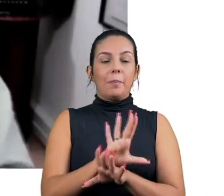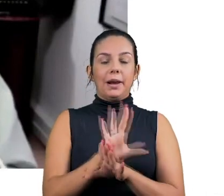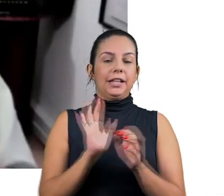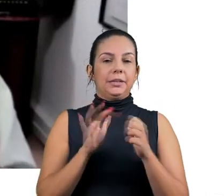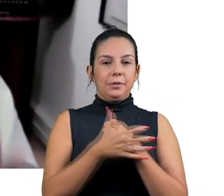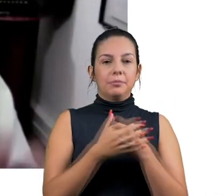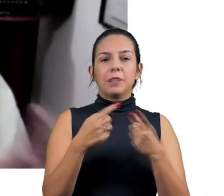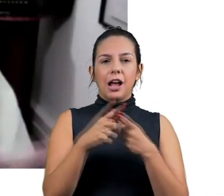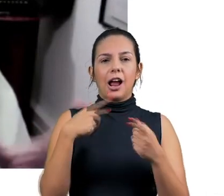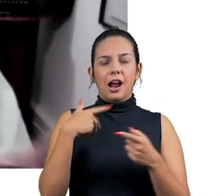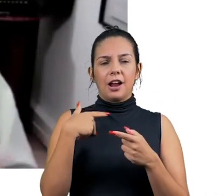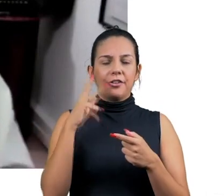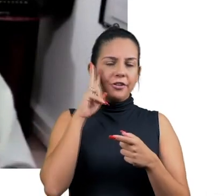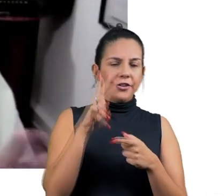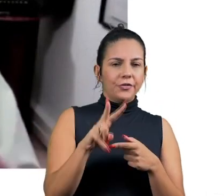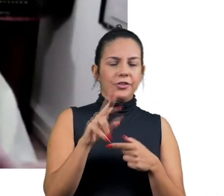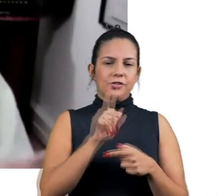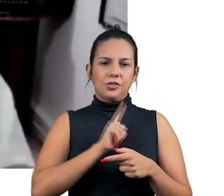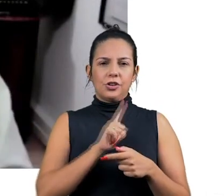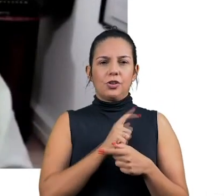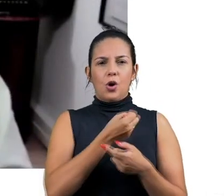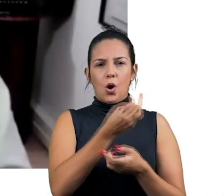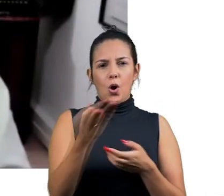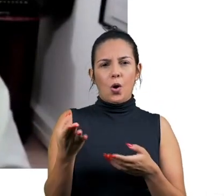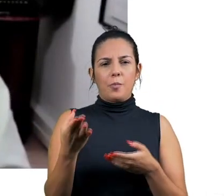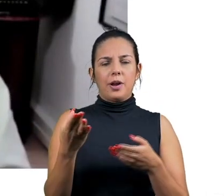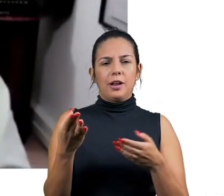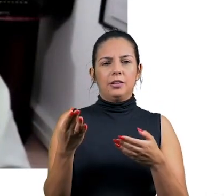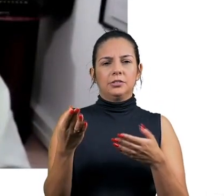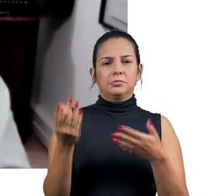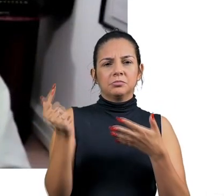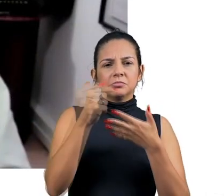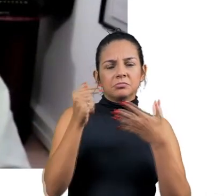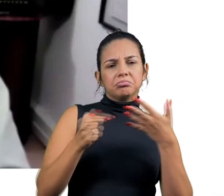pandemia. Mas eu vi ali que já tinha algumas questões